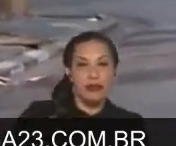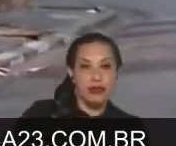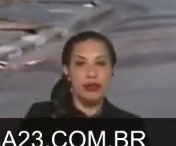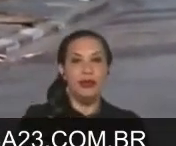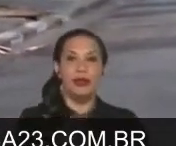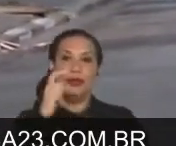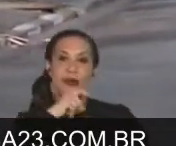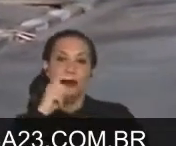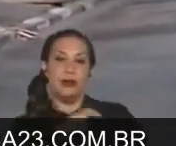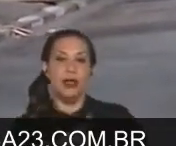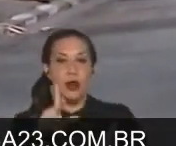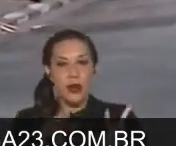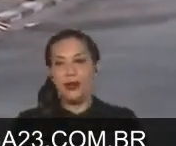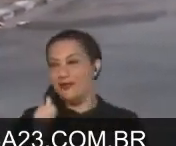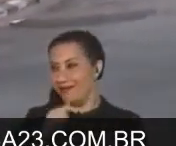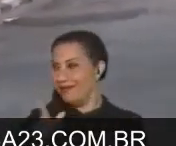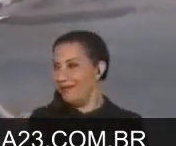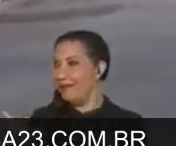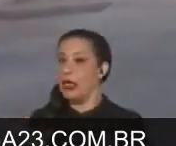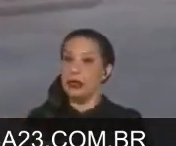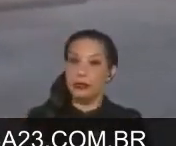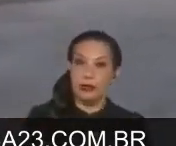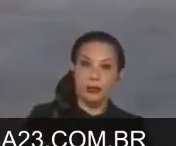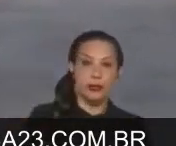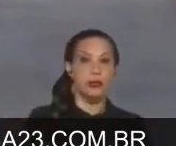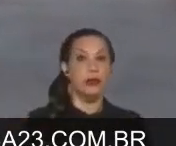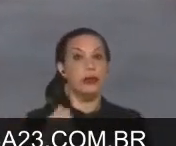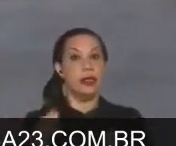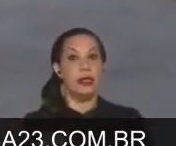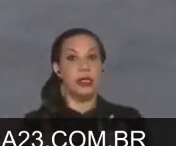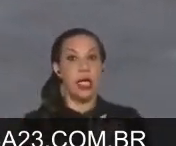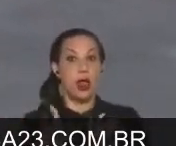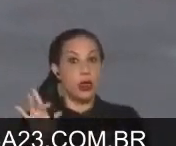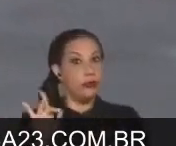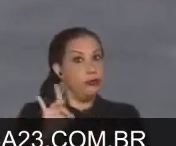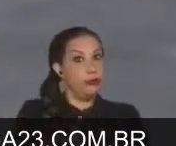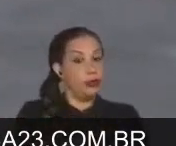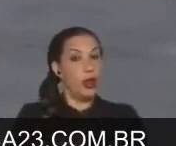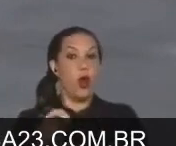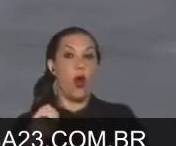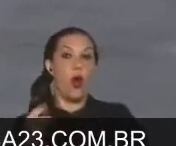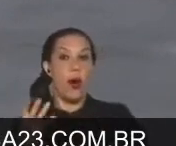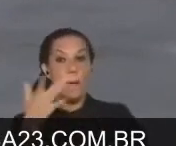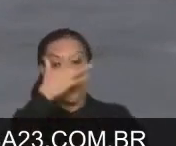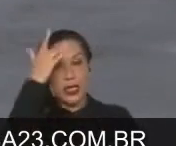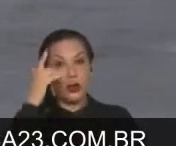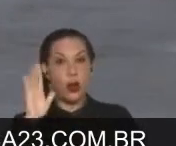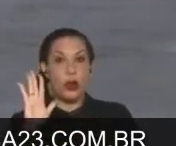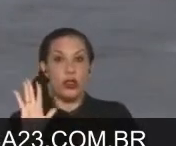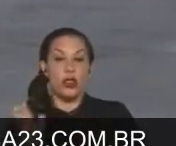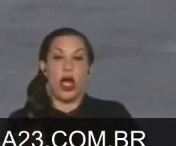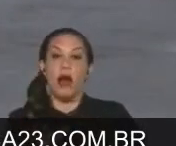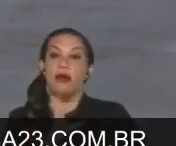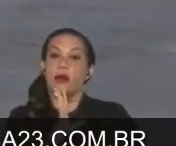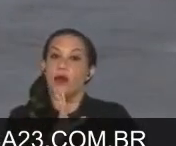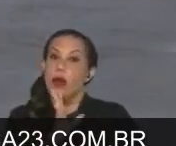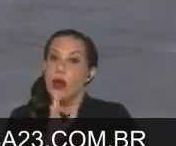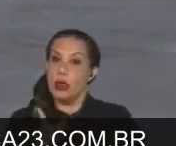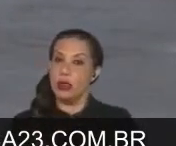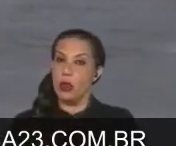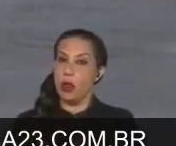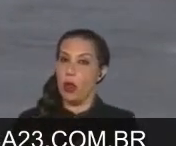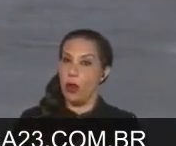oportunistas como sofrido pela Evanilde, uma dica é buscar lojas verdadeiras ou vendedores já conhecidos do